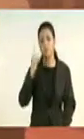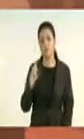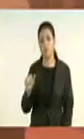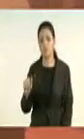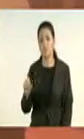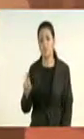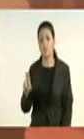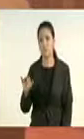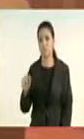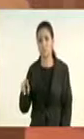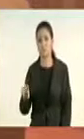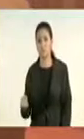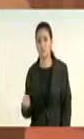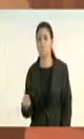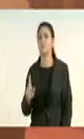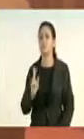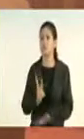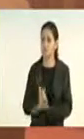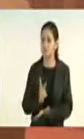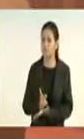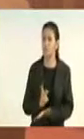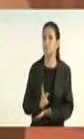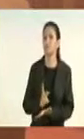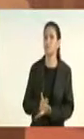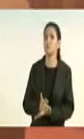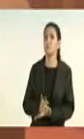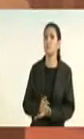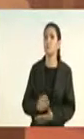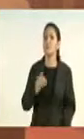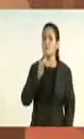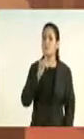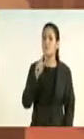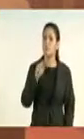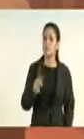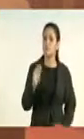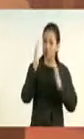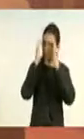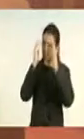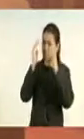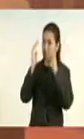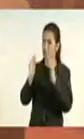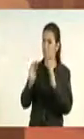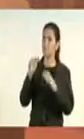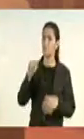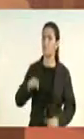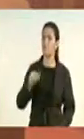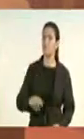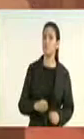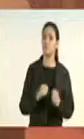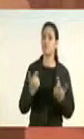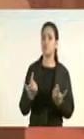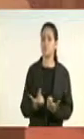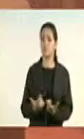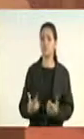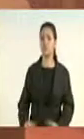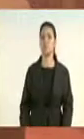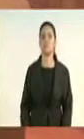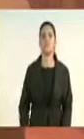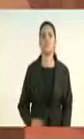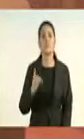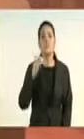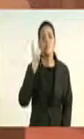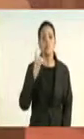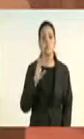forma respeitosa como Vossa Excelência encaminhou as questões aqui nesse parlamento. E o deputado Edilásio Júnior utilizou a seguinte expressão,